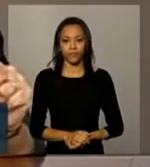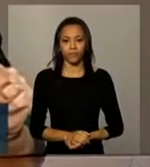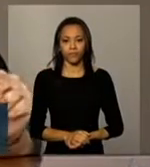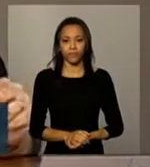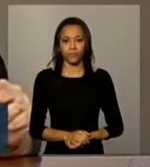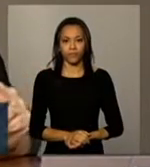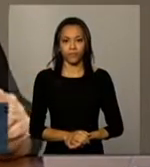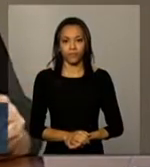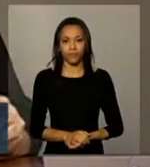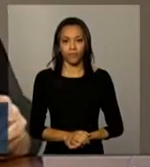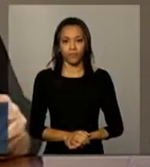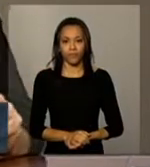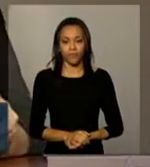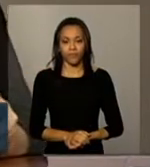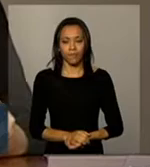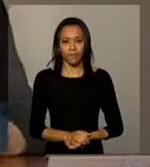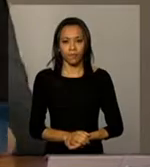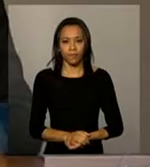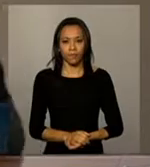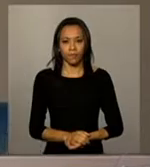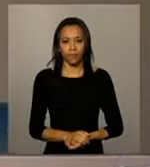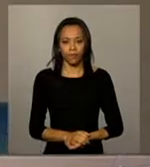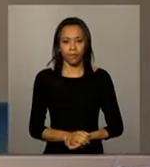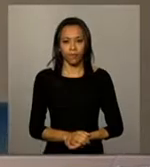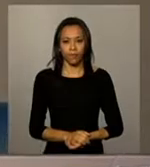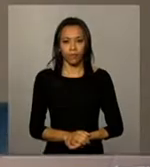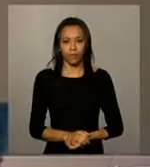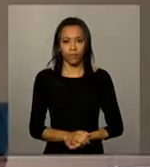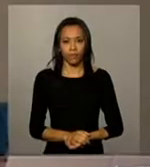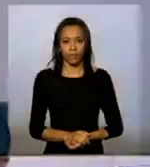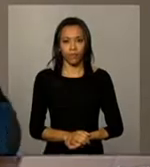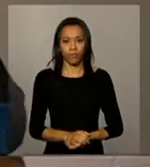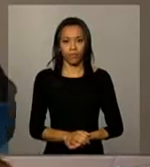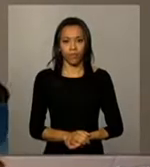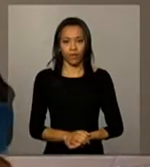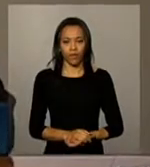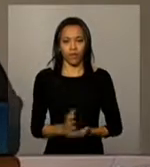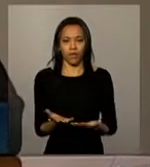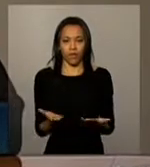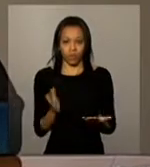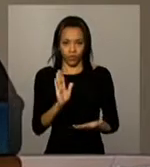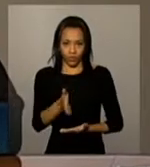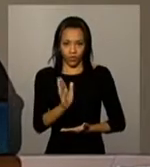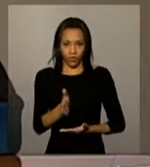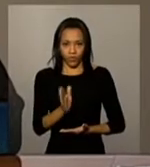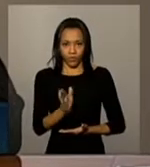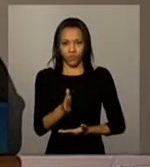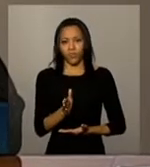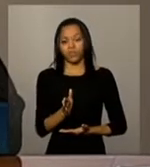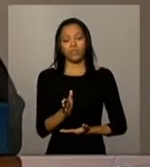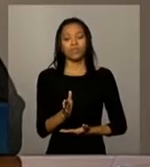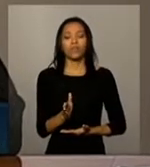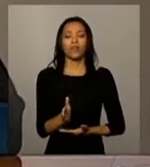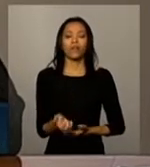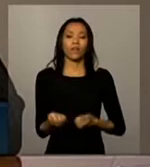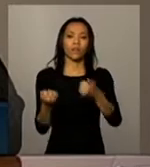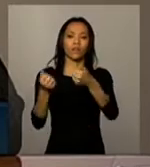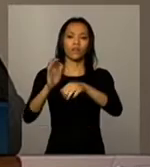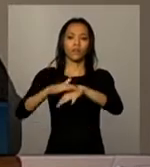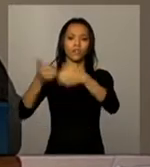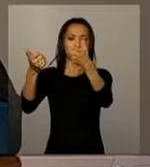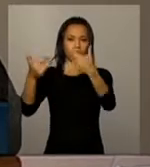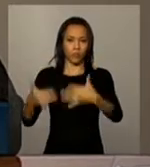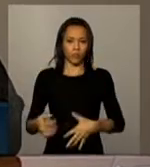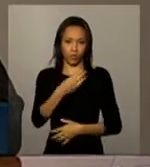Parece que não. Tá bom? Tá bom assim? Então, vamos lá. Como já colocou o